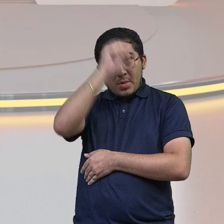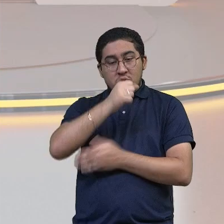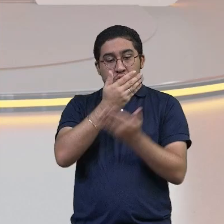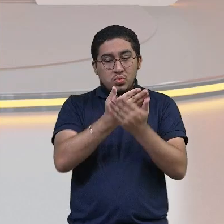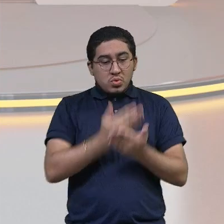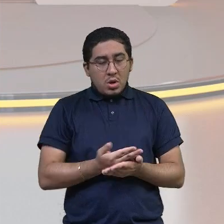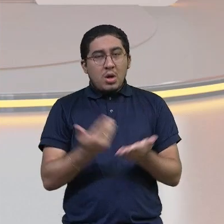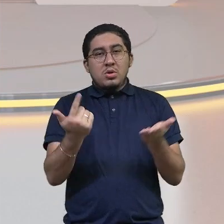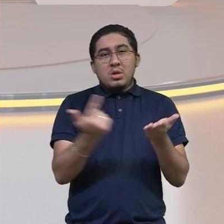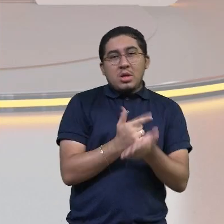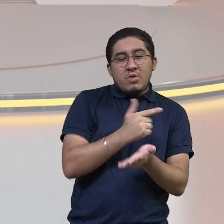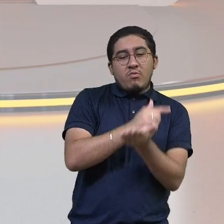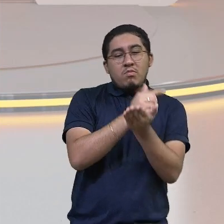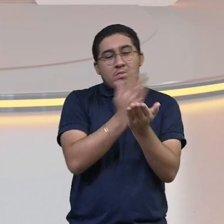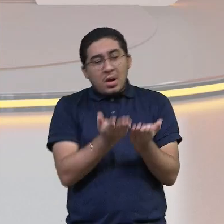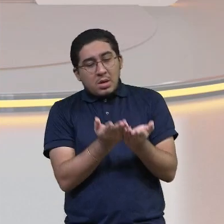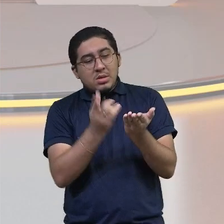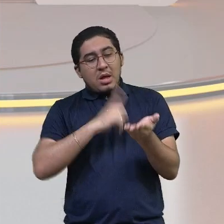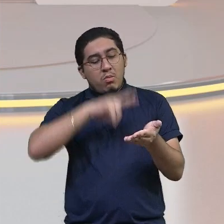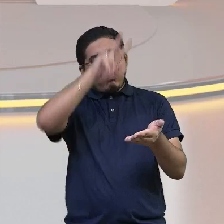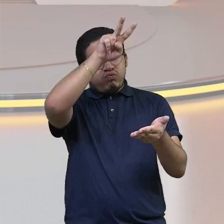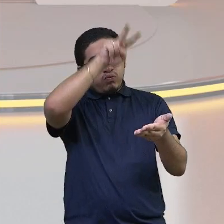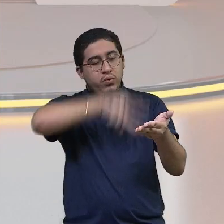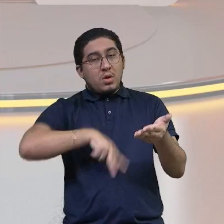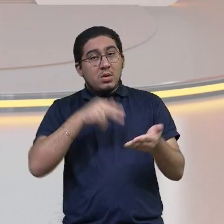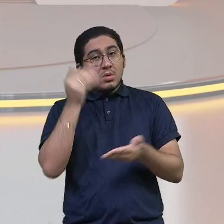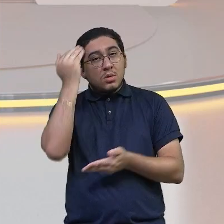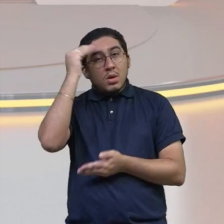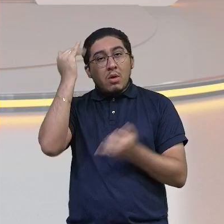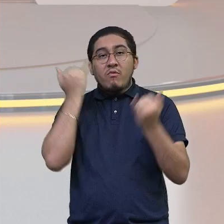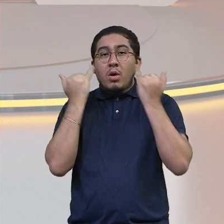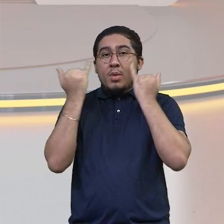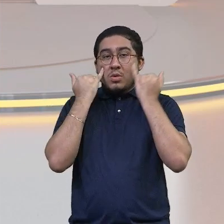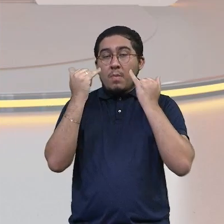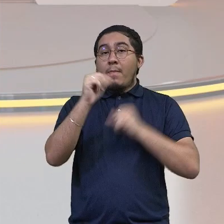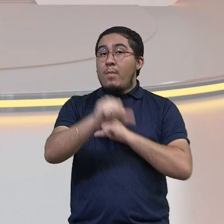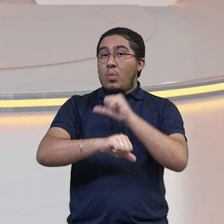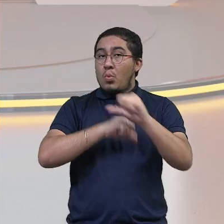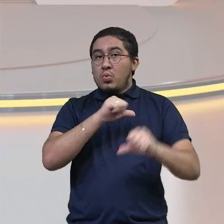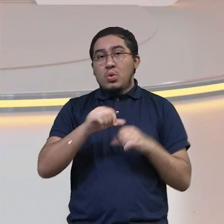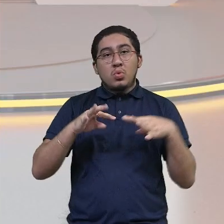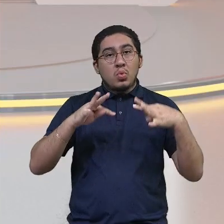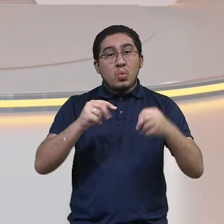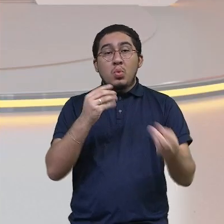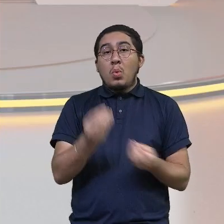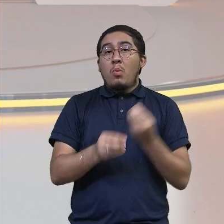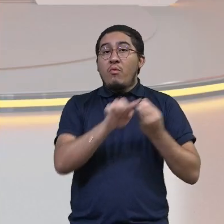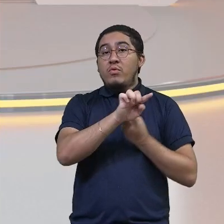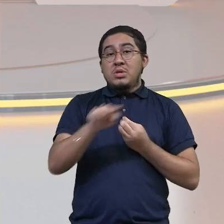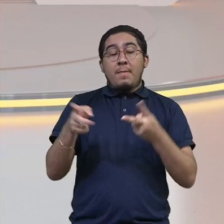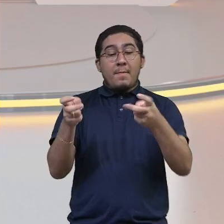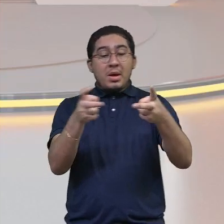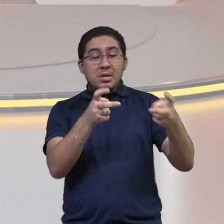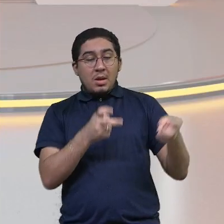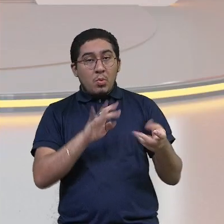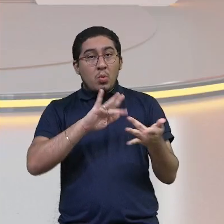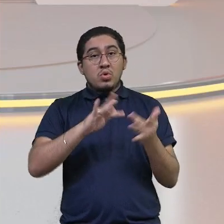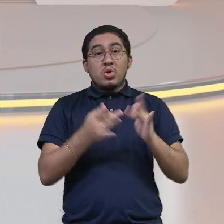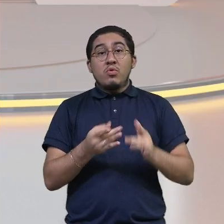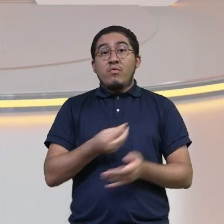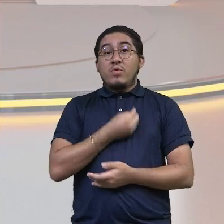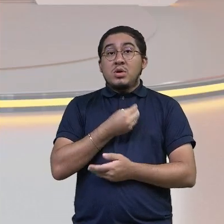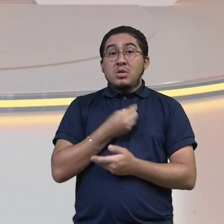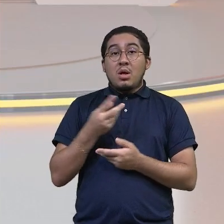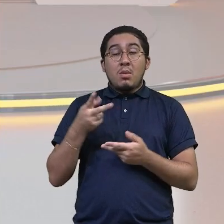um livro para conseguir mais informações, vai mudar a forma como você enxerga a realidade que te